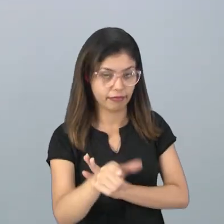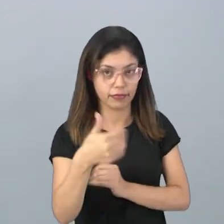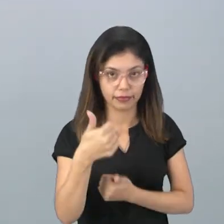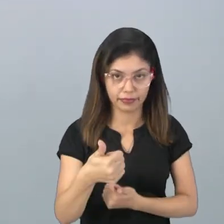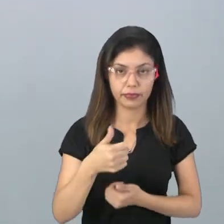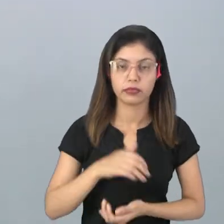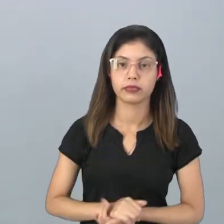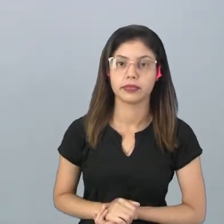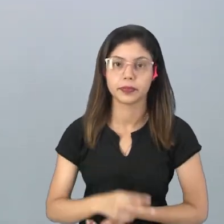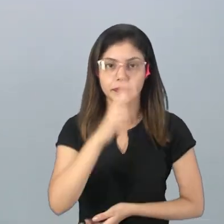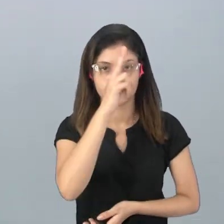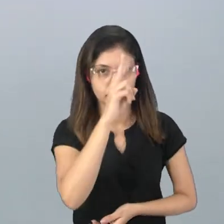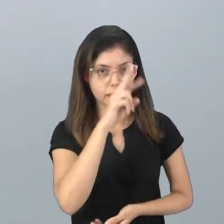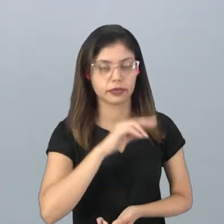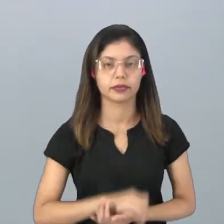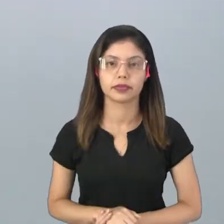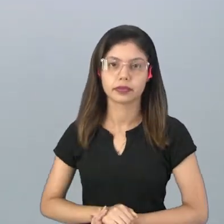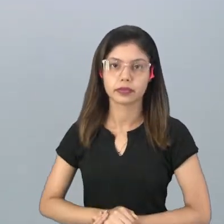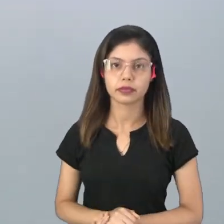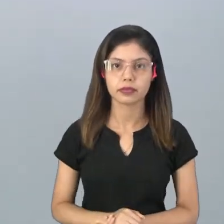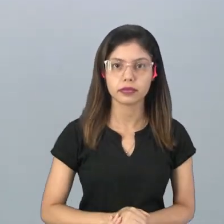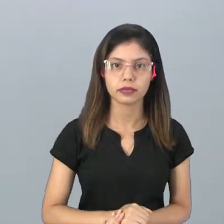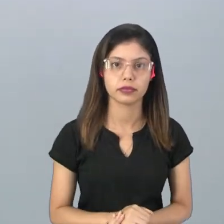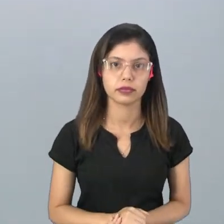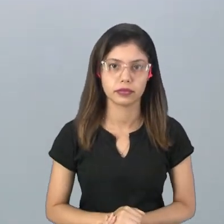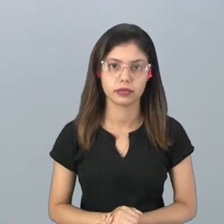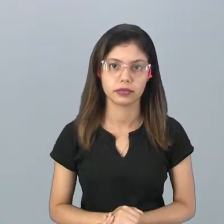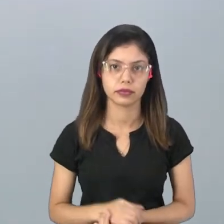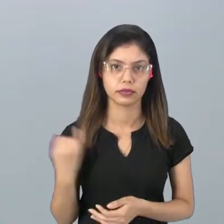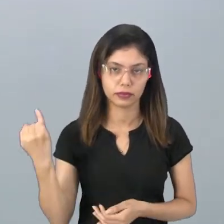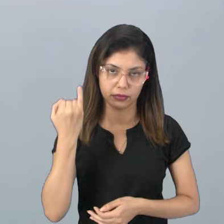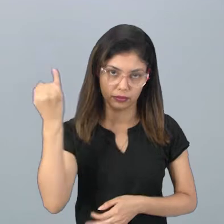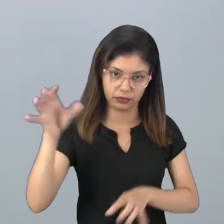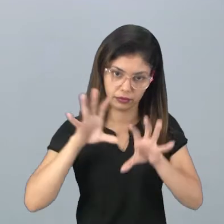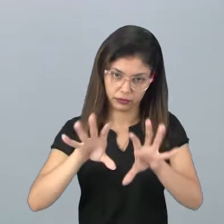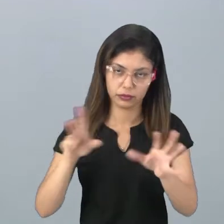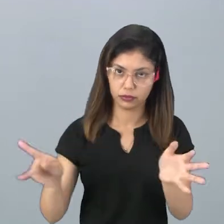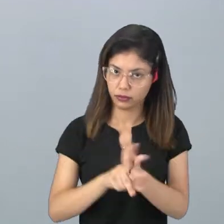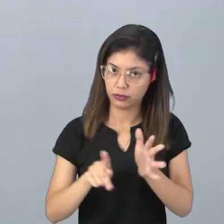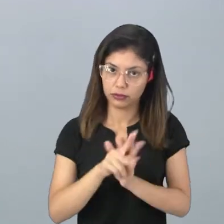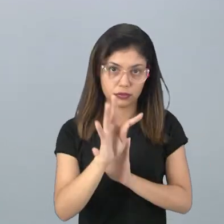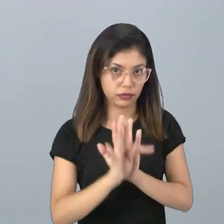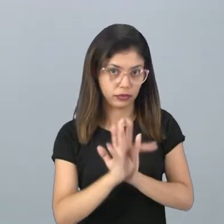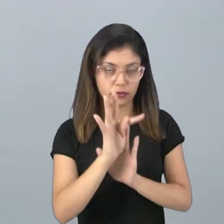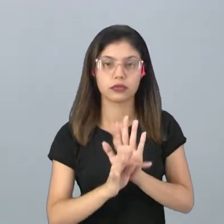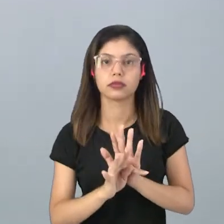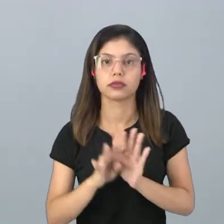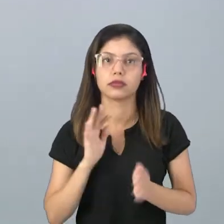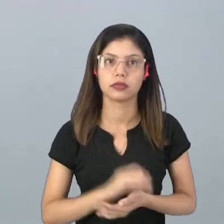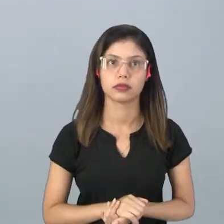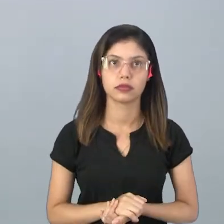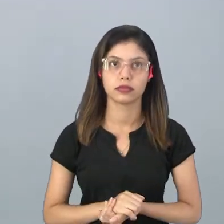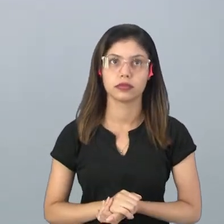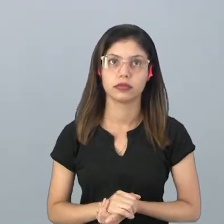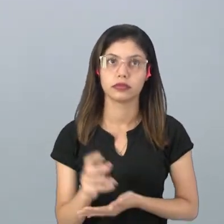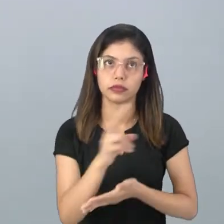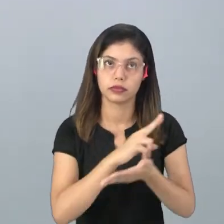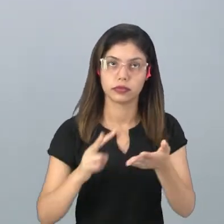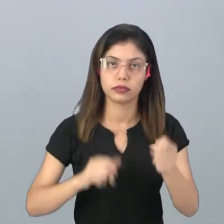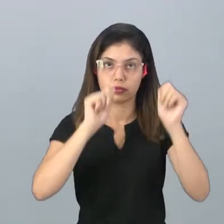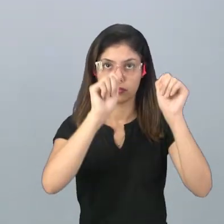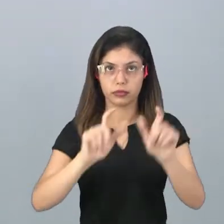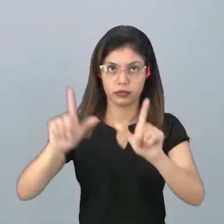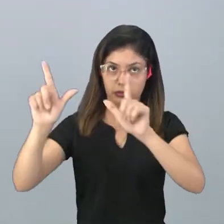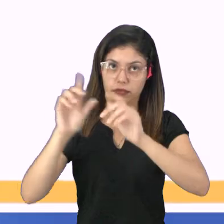feito por ela, tá bom? É interessante lembrar esse item importante nesse tipo de texto. Vamos continuar